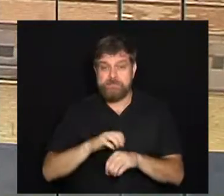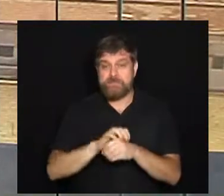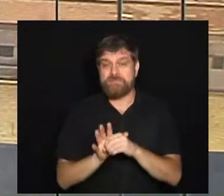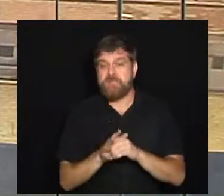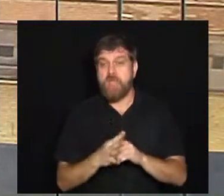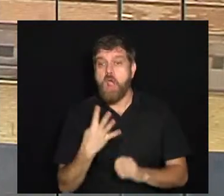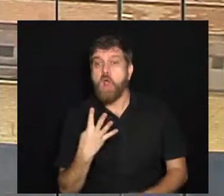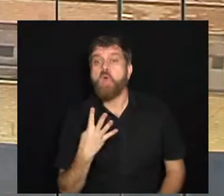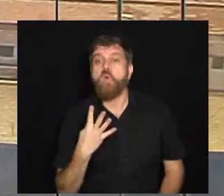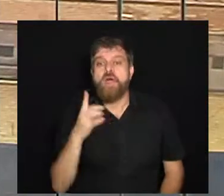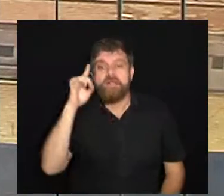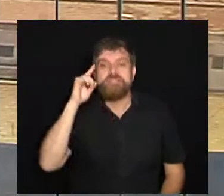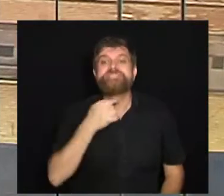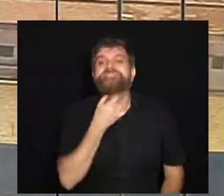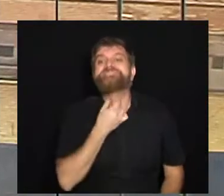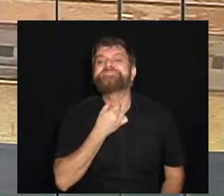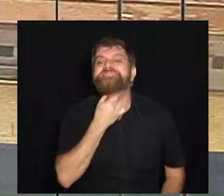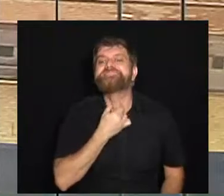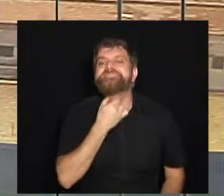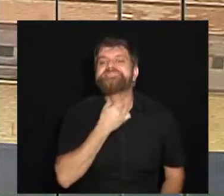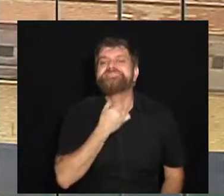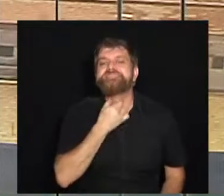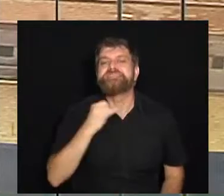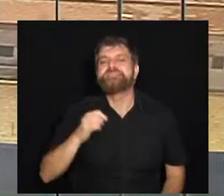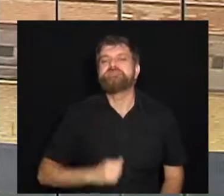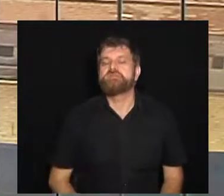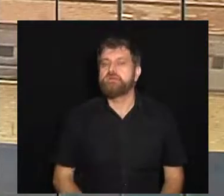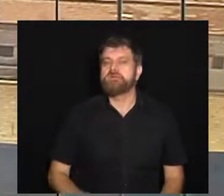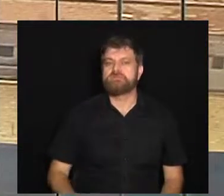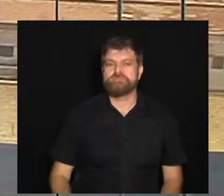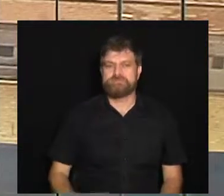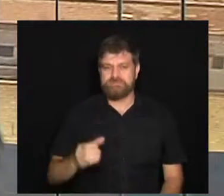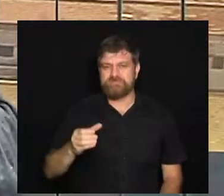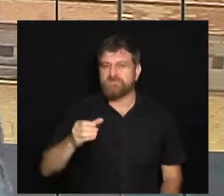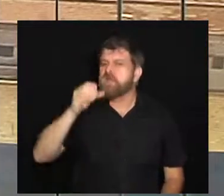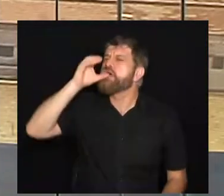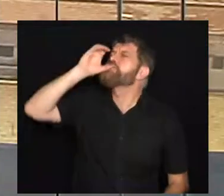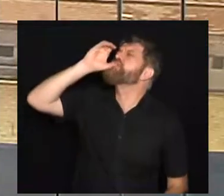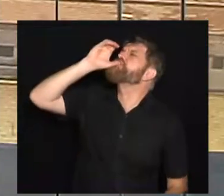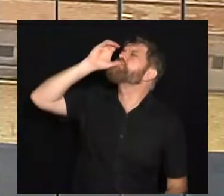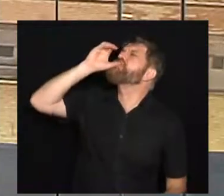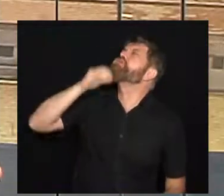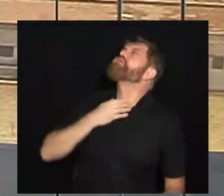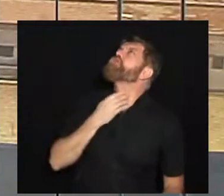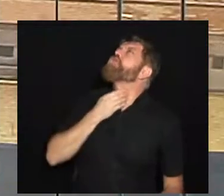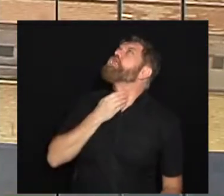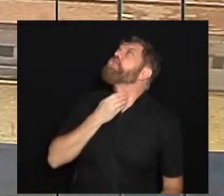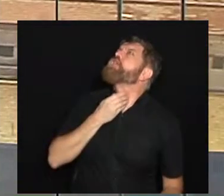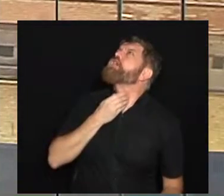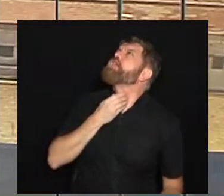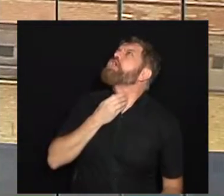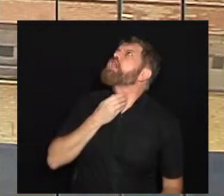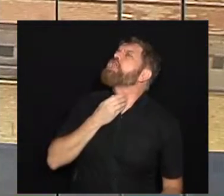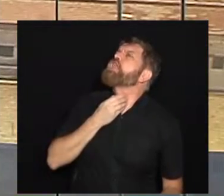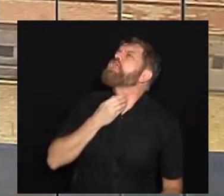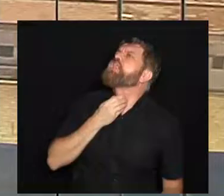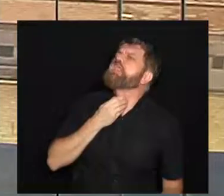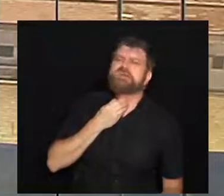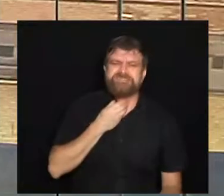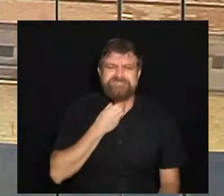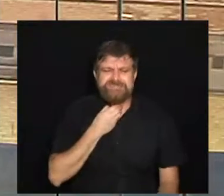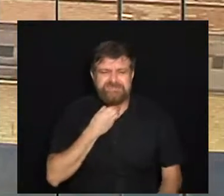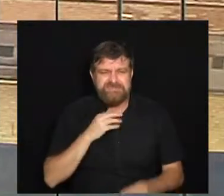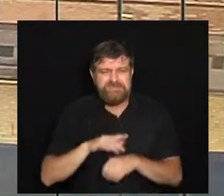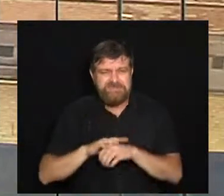ficava quatro dias parado na garganta bom e que você fizesse gargarejo com não sei o que que era que estão propondo para gargarejar lá você